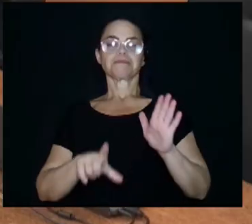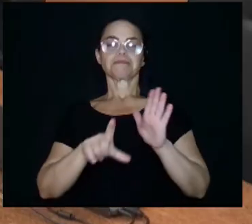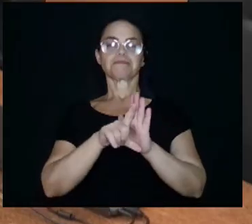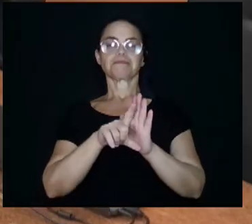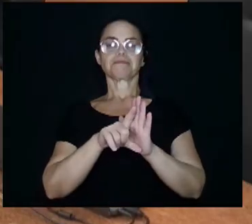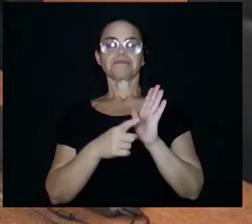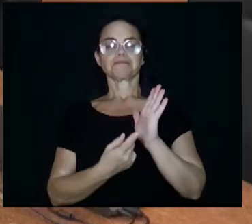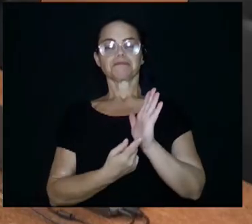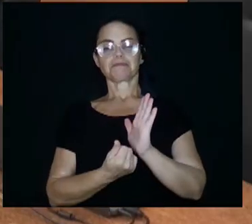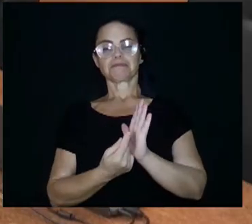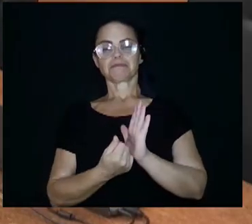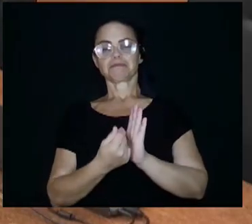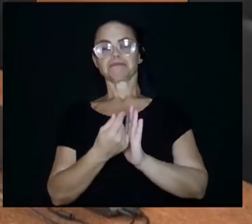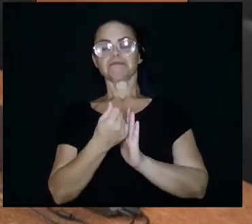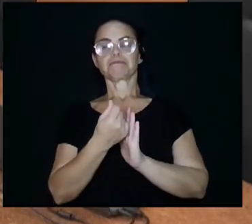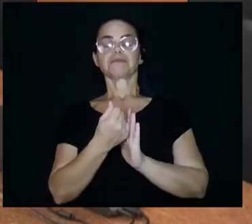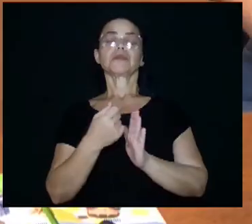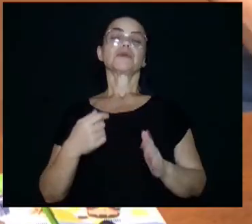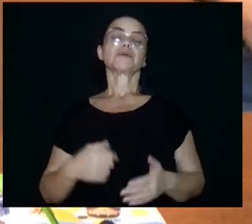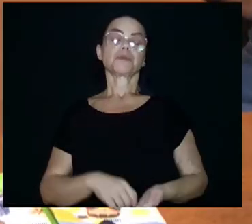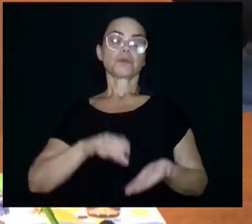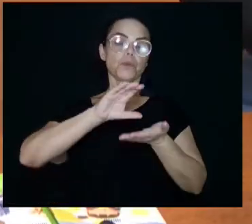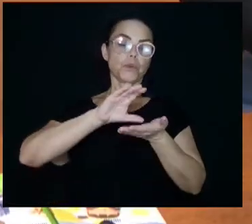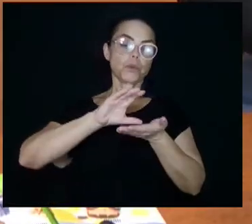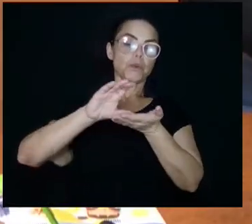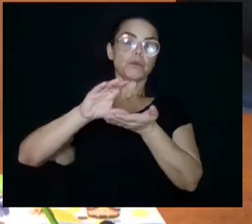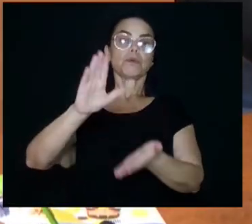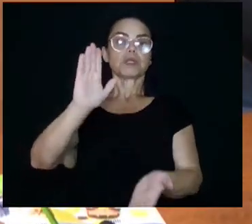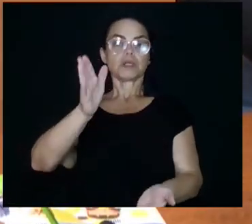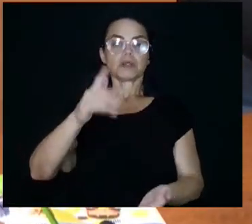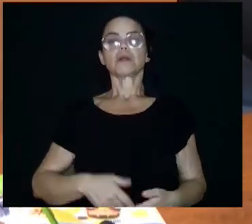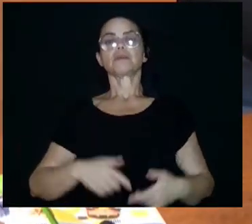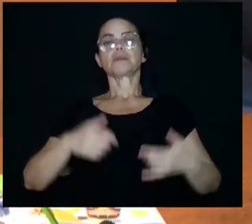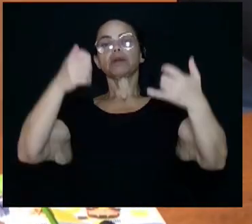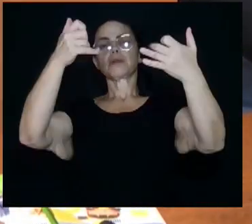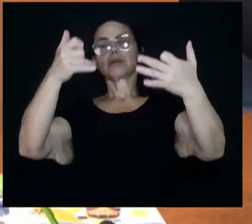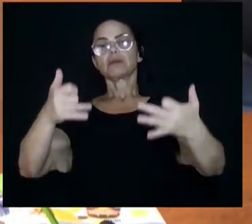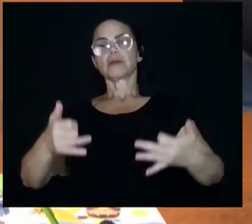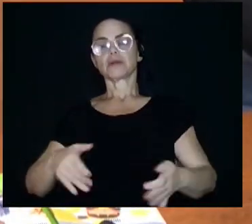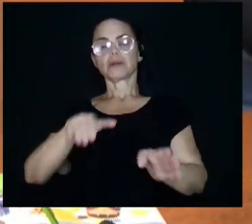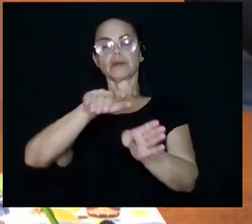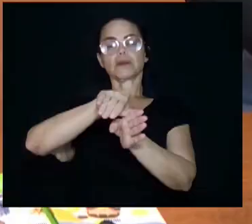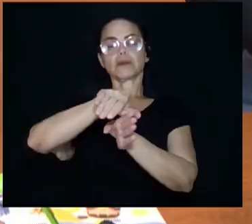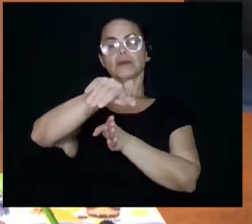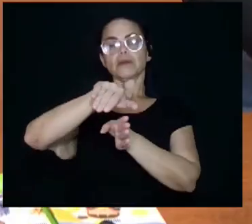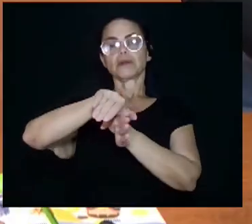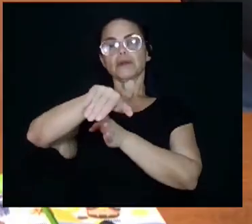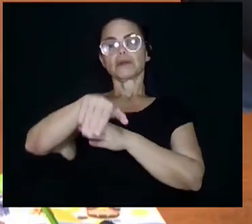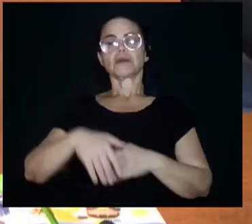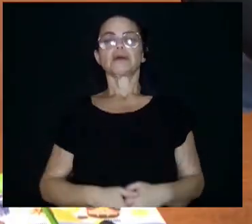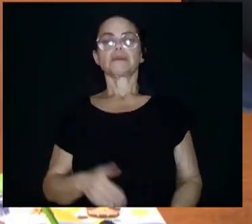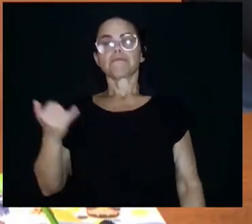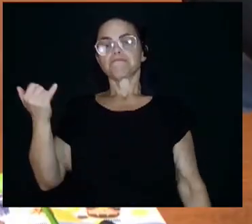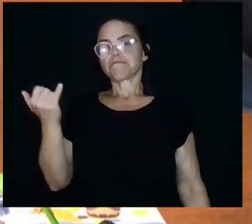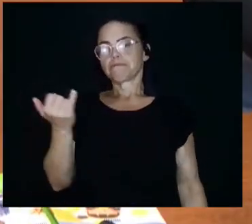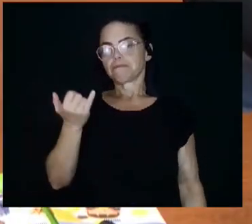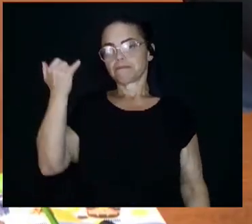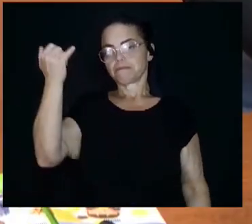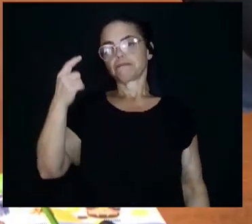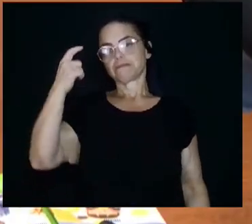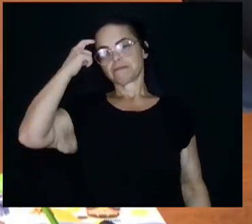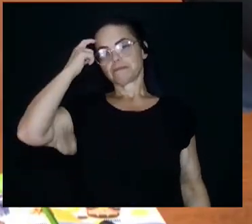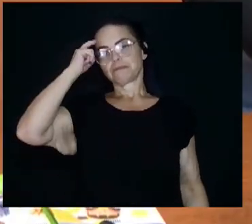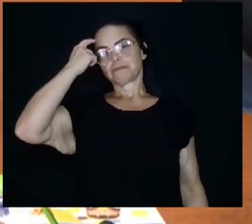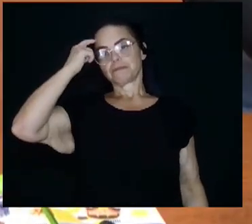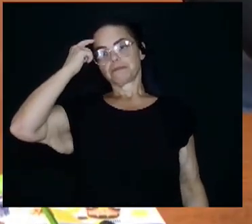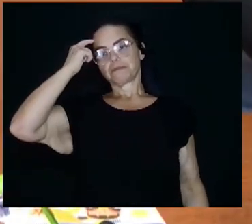E você já deu uma orientação aí importante para a gente, né? Pensar. A gente